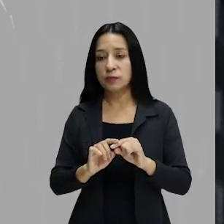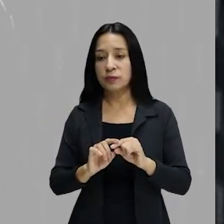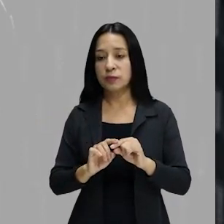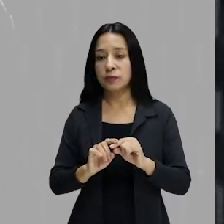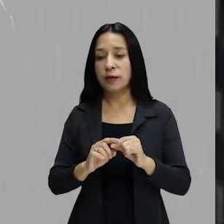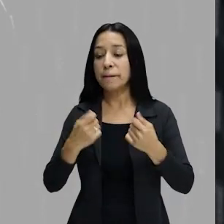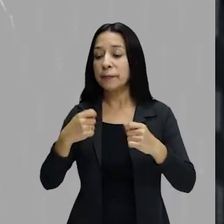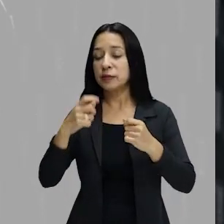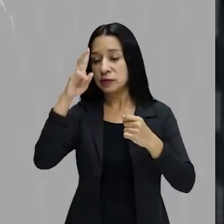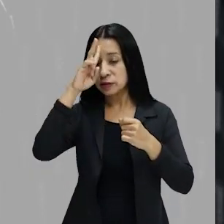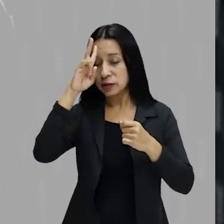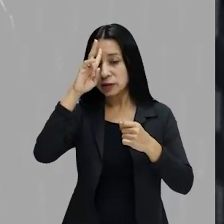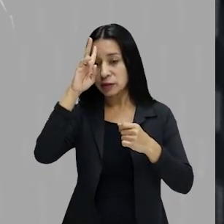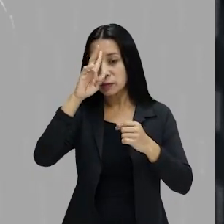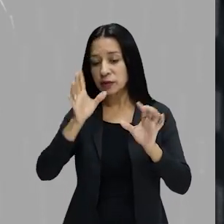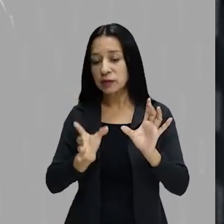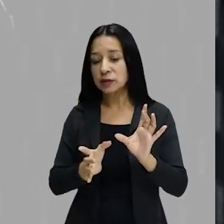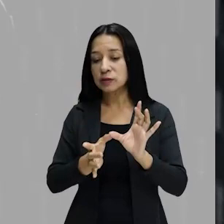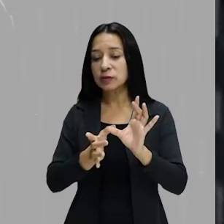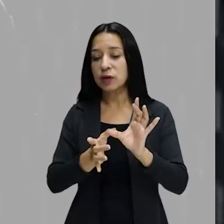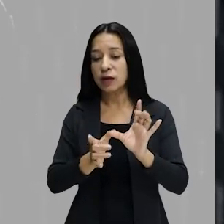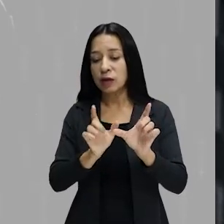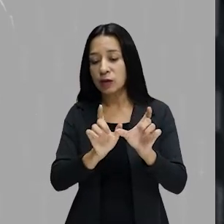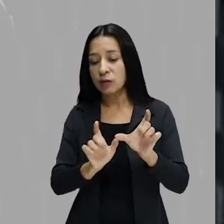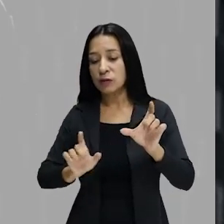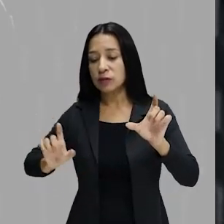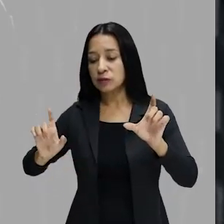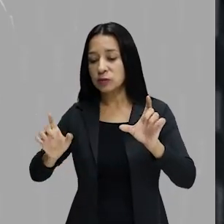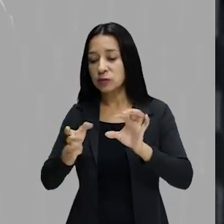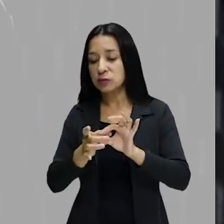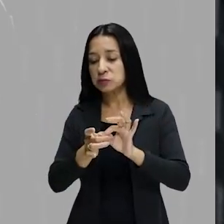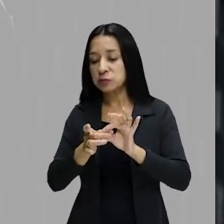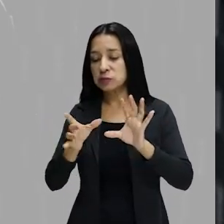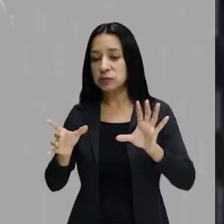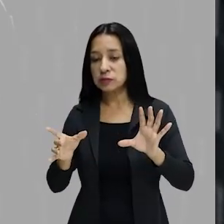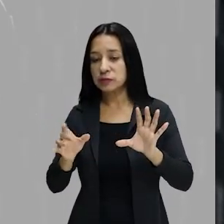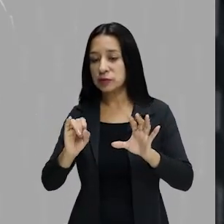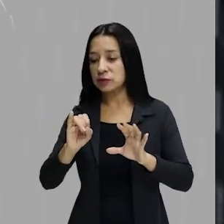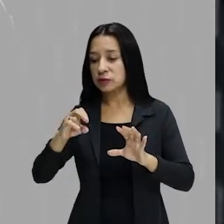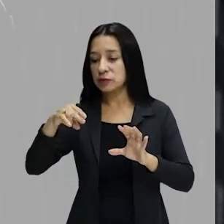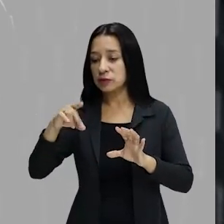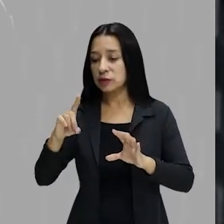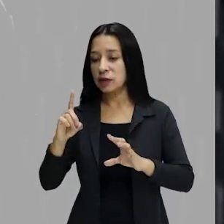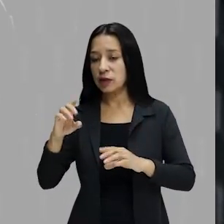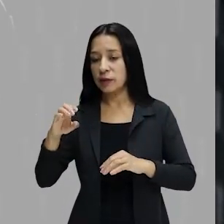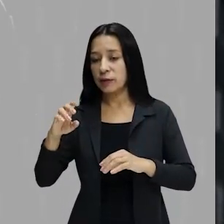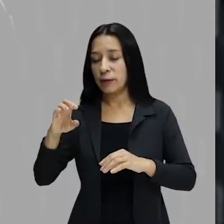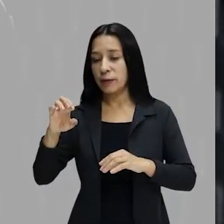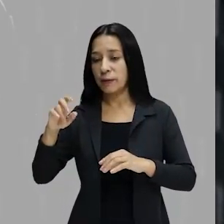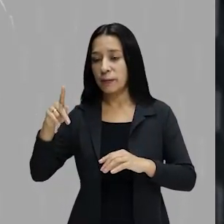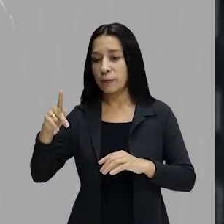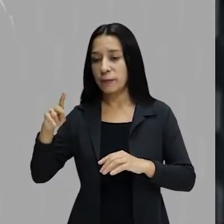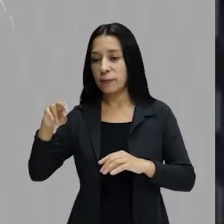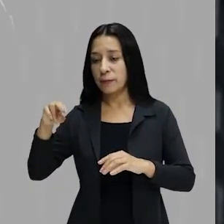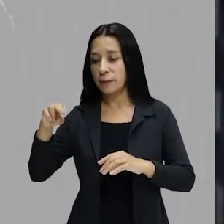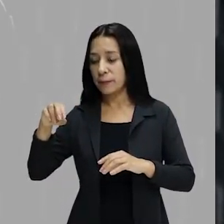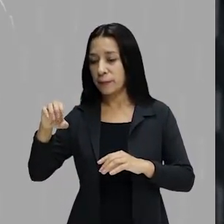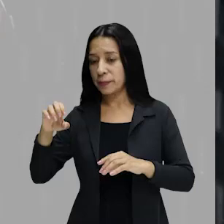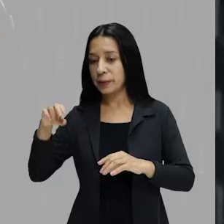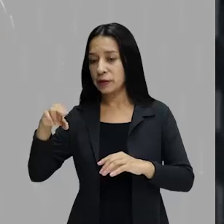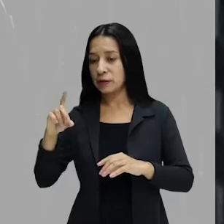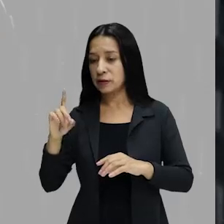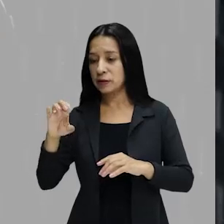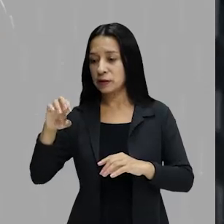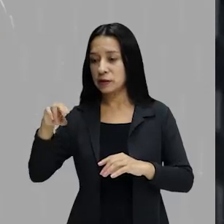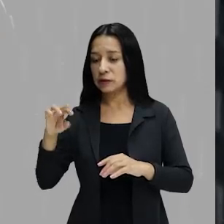nos lembrar das orações independentes. Eu vou só chamar logo a tua atenção aqui. Ó. Marcelo prometeu chegar no horário combinado. É uma